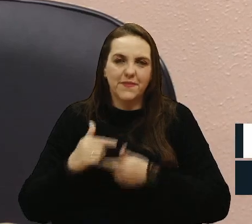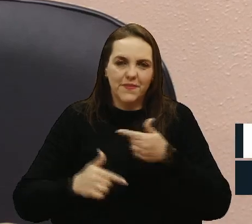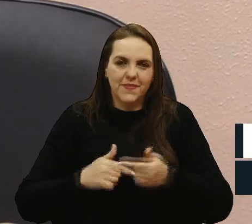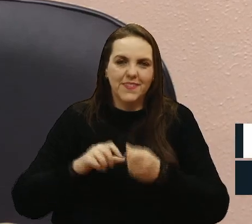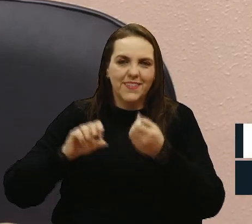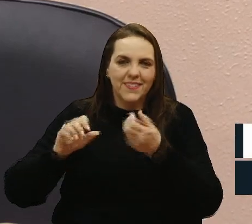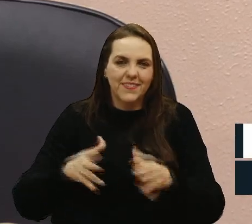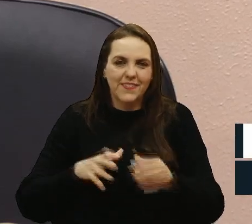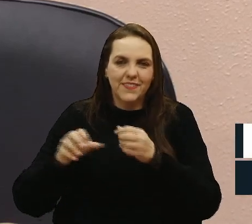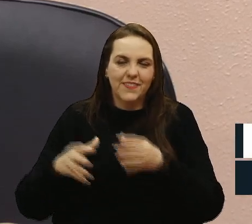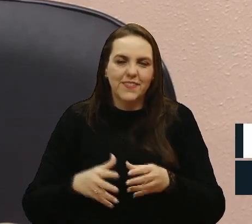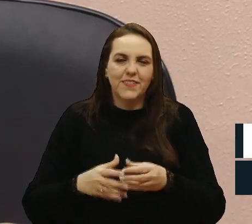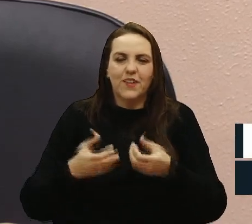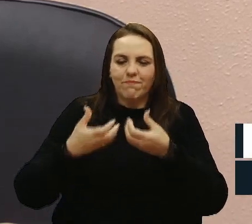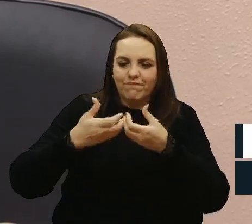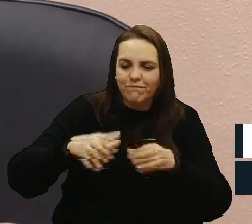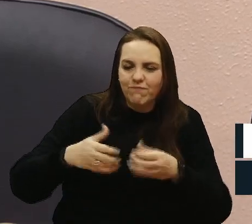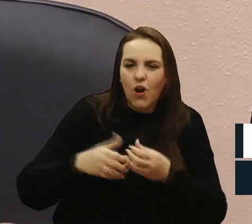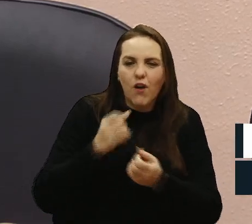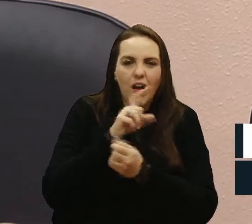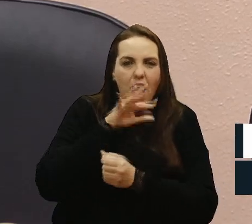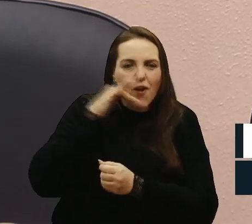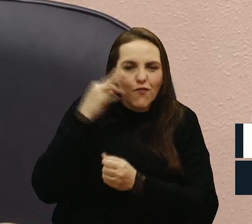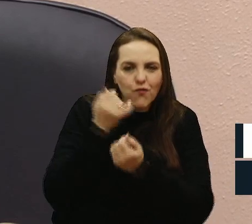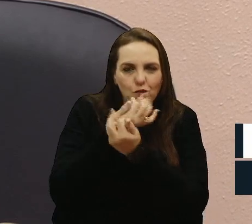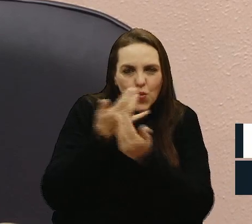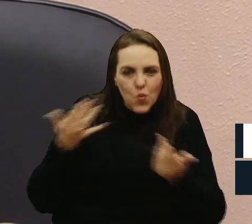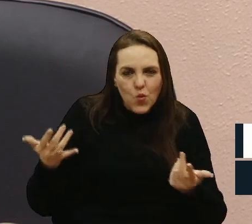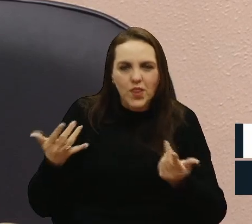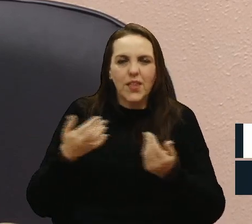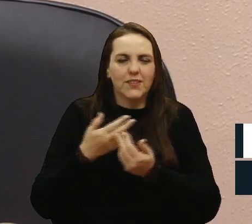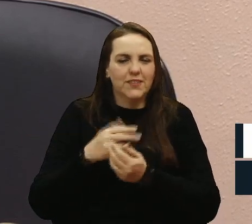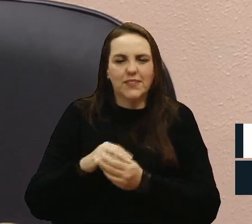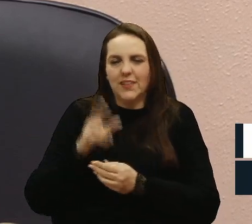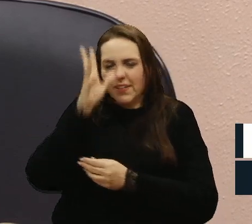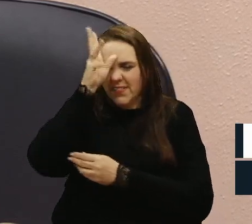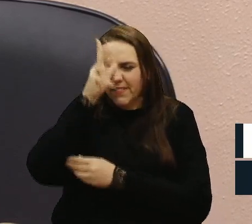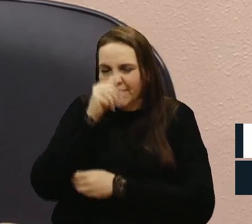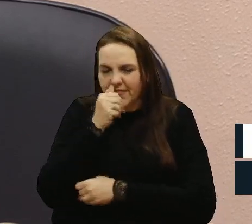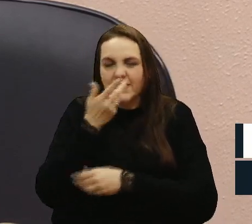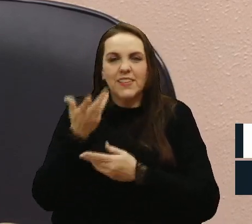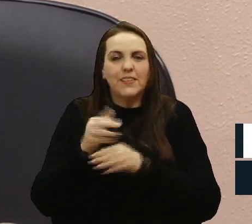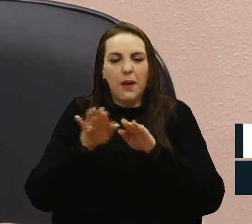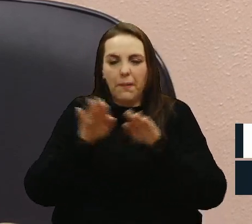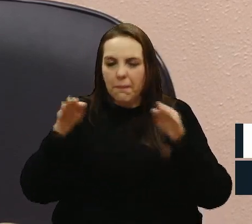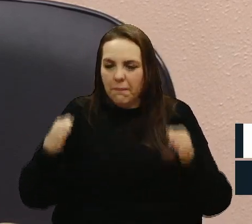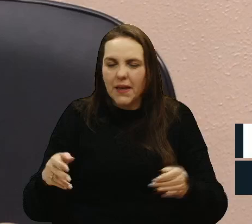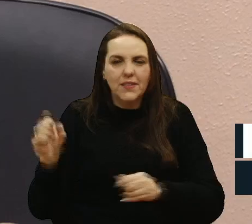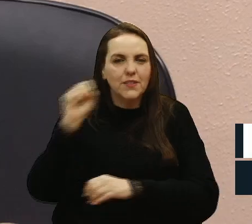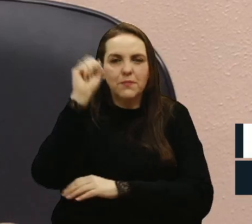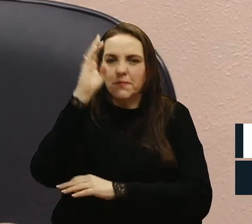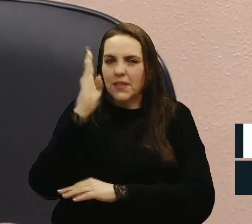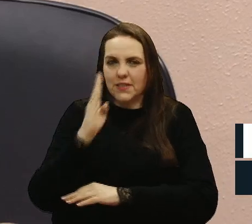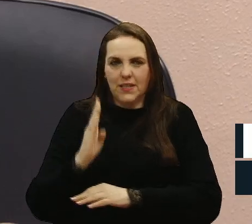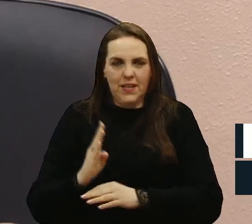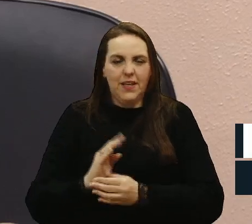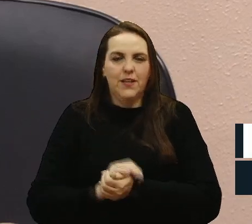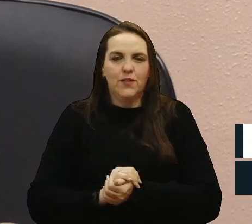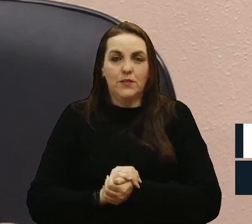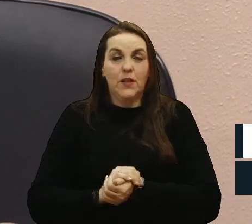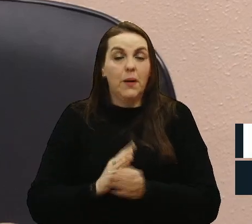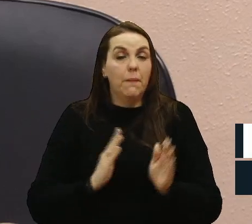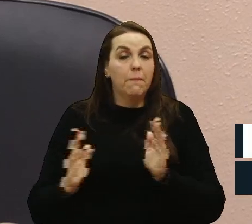tem estabelecido e chegado à mesa de muitos brasileiros, principalmente num período difícil que foi a